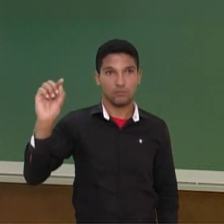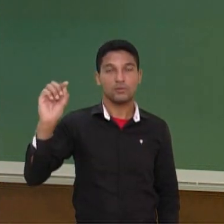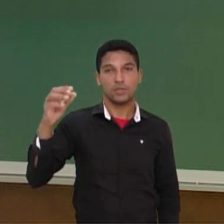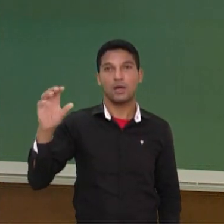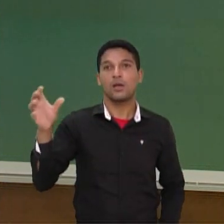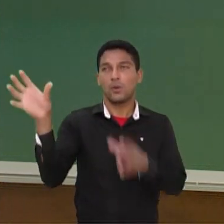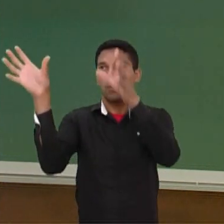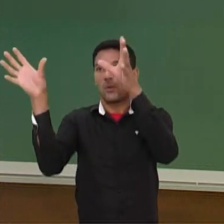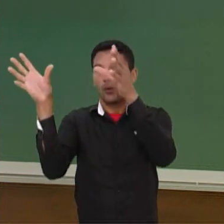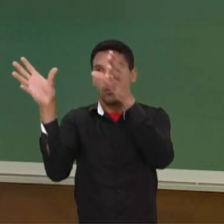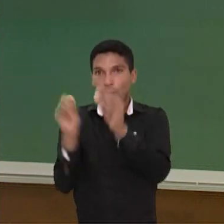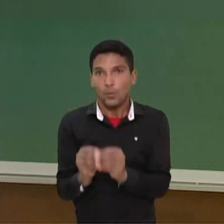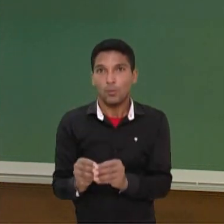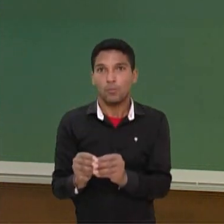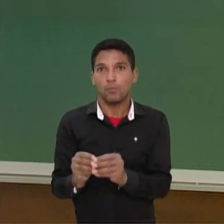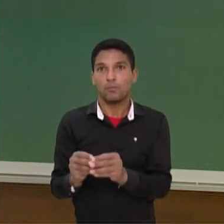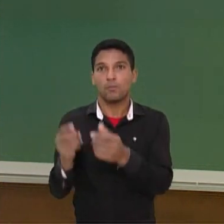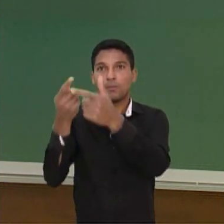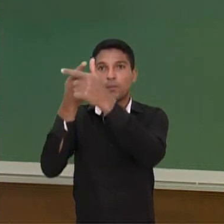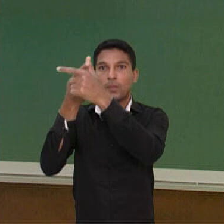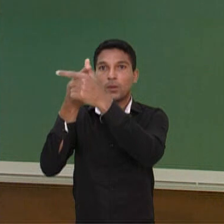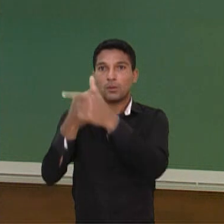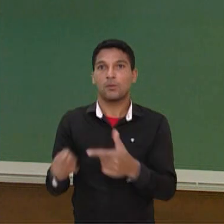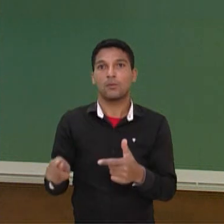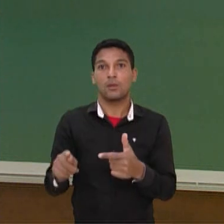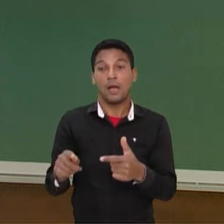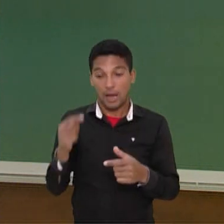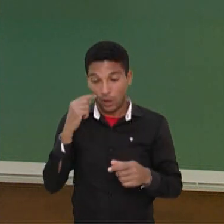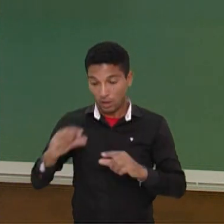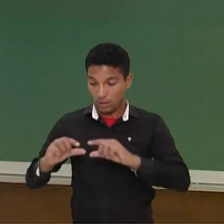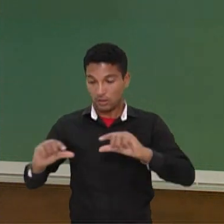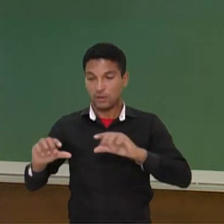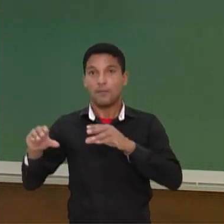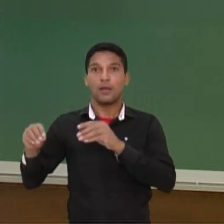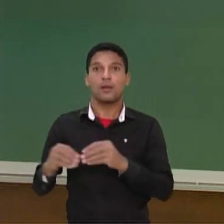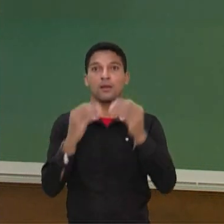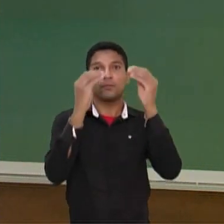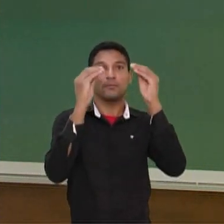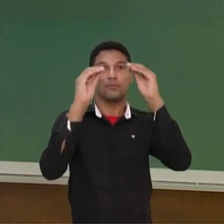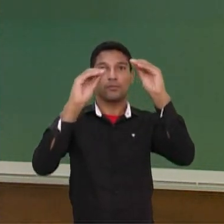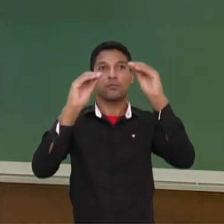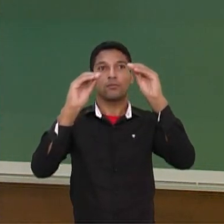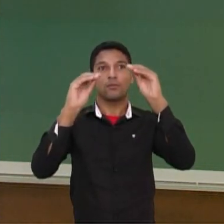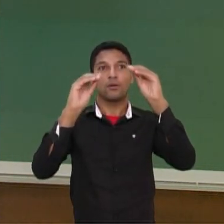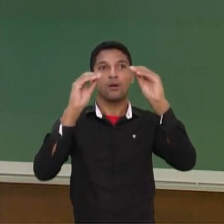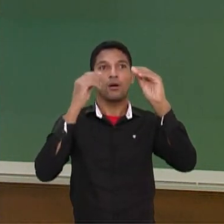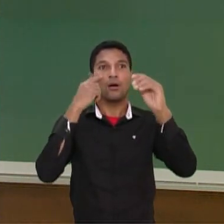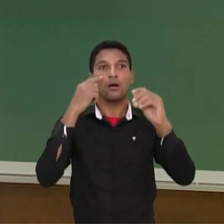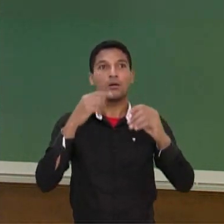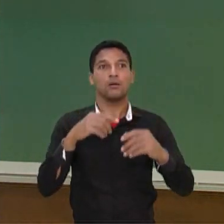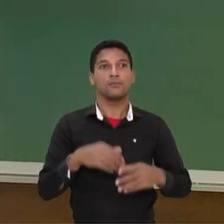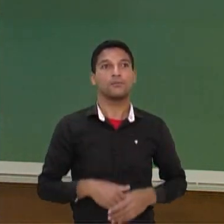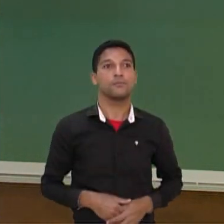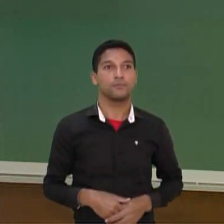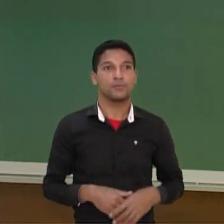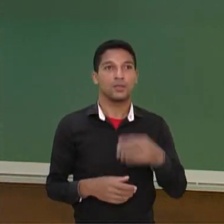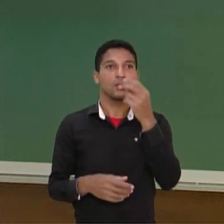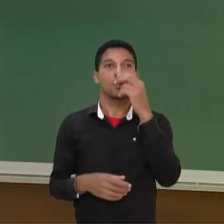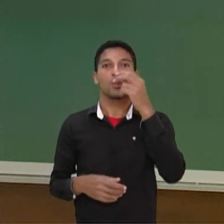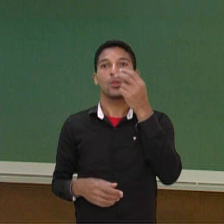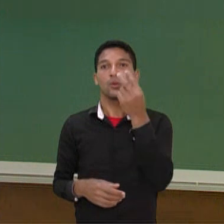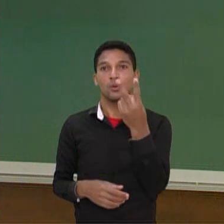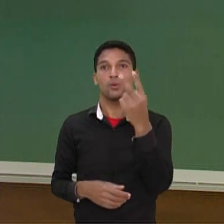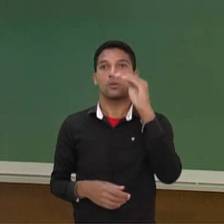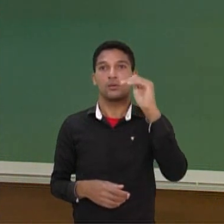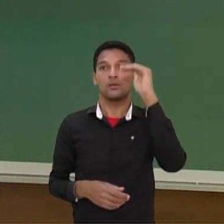fatorada dele. Substitui o 676 pela fatoração dele, que é essa. Substituiu. Como os dois fatores aqui,